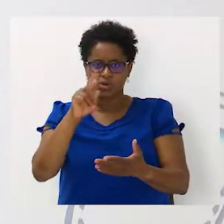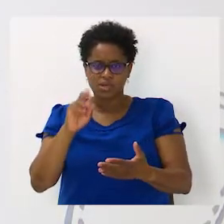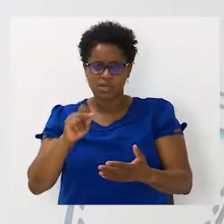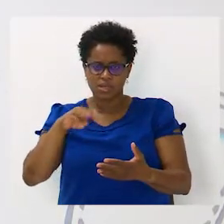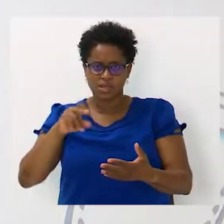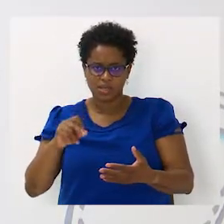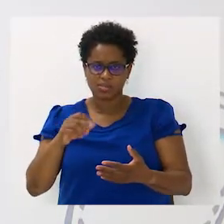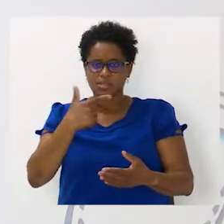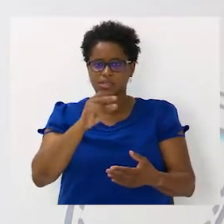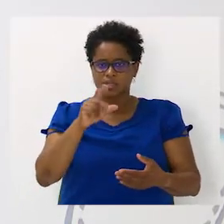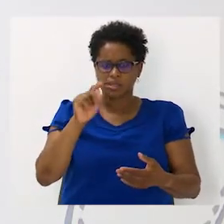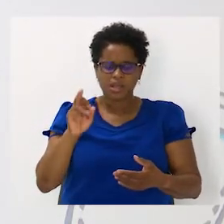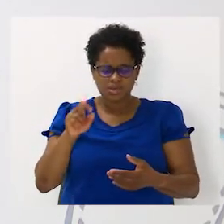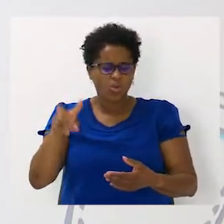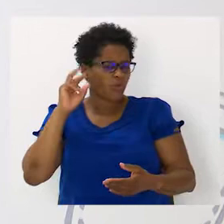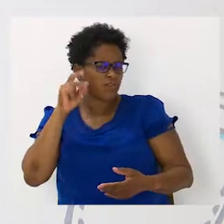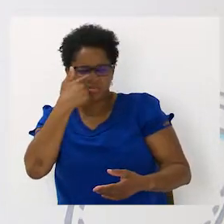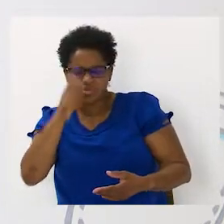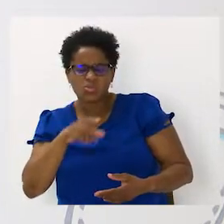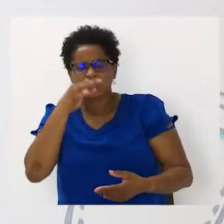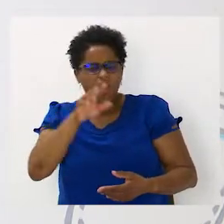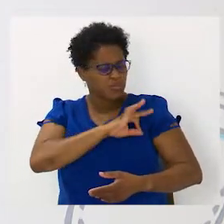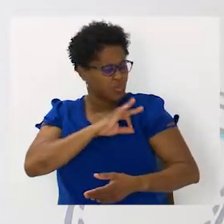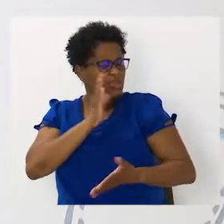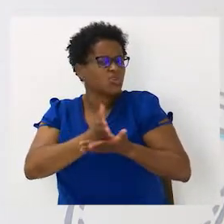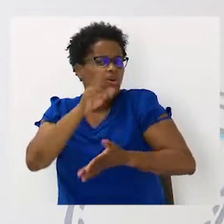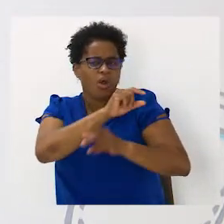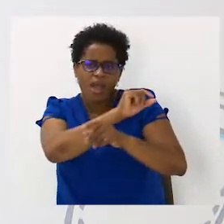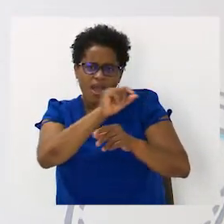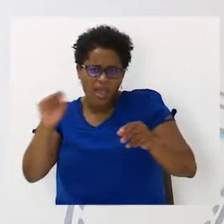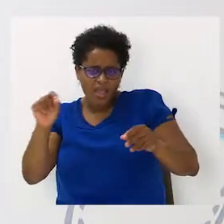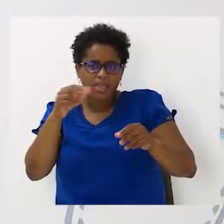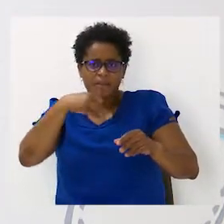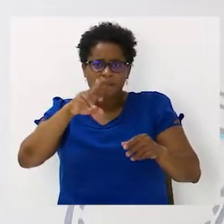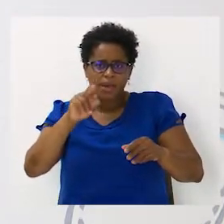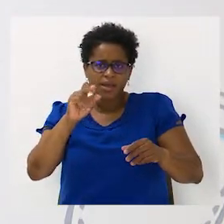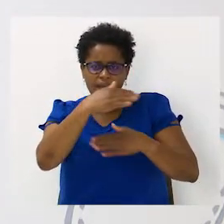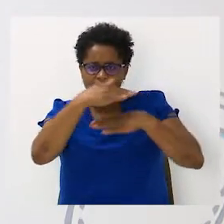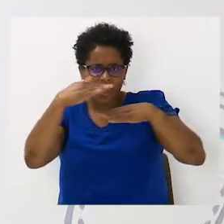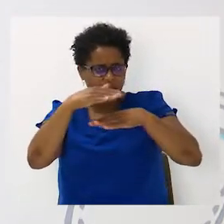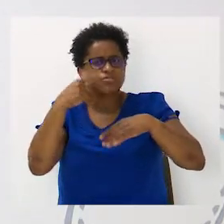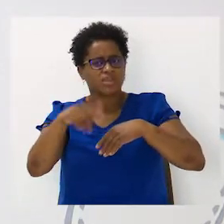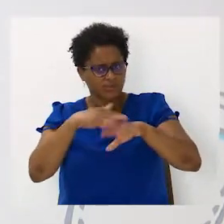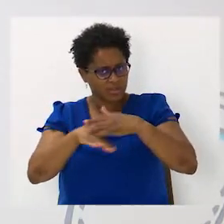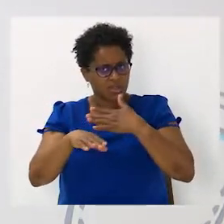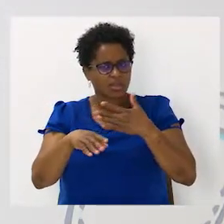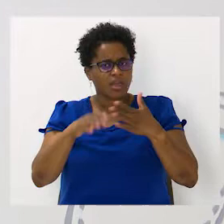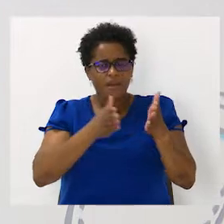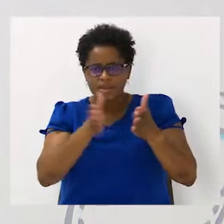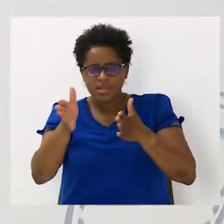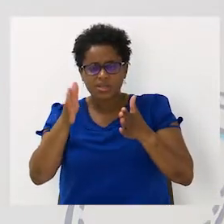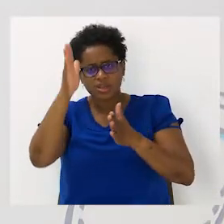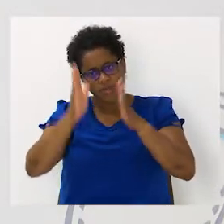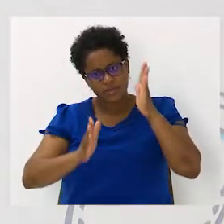dizer, professor, é só com retas paralelas que nós vamos utilizar, passando retas transversais? Não, também podemos fazer isso